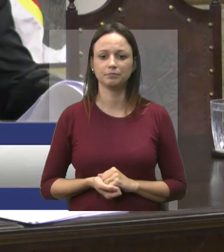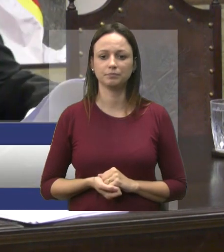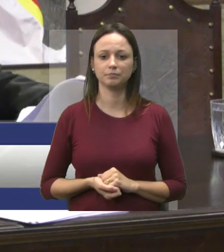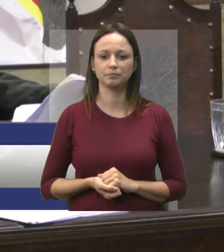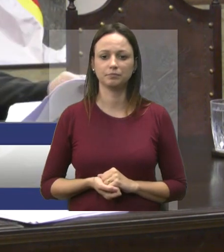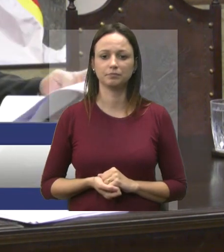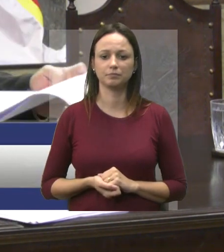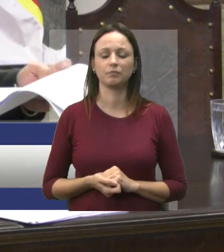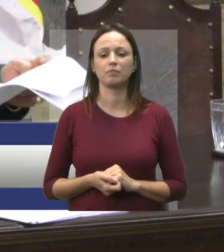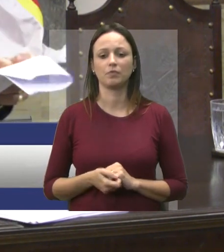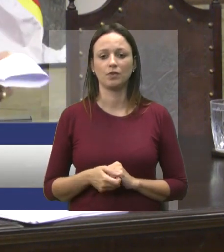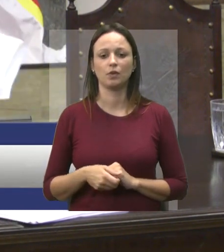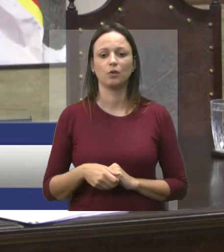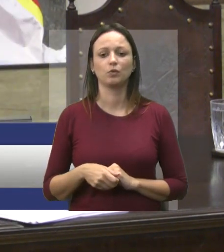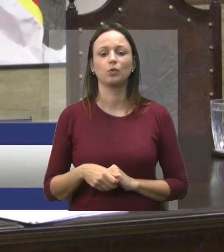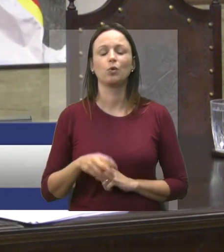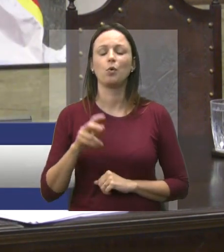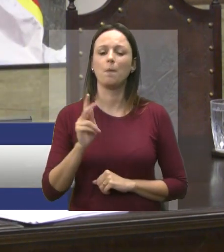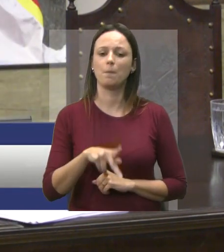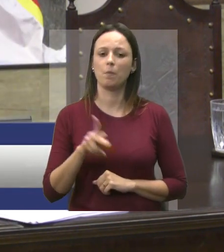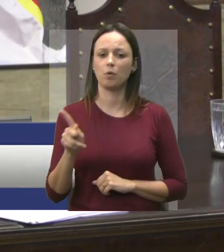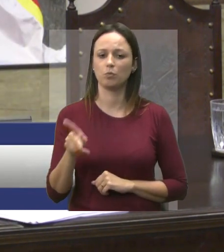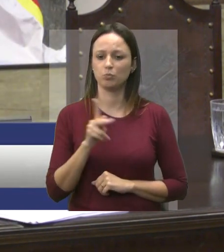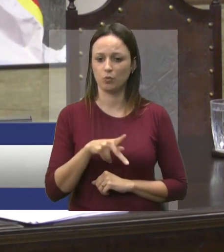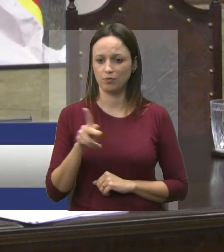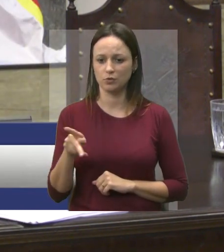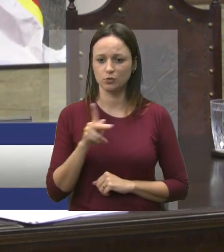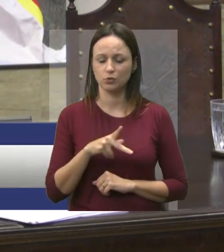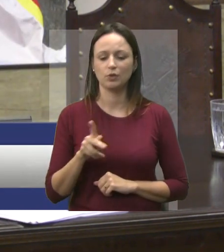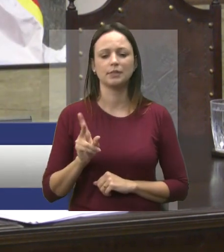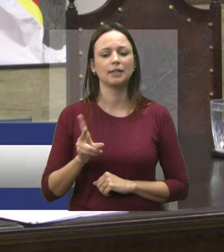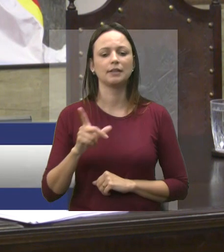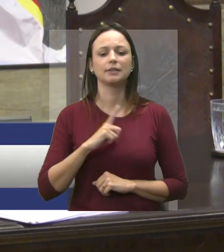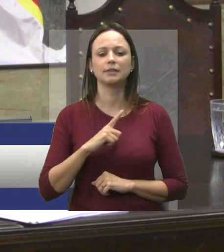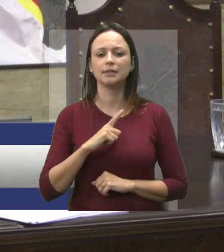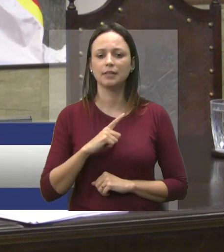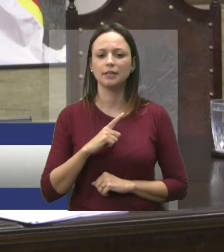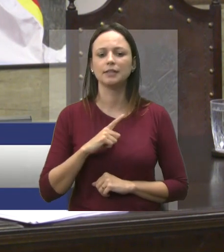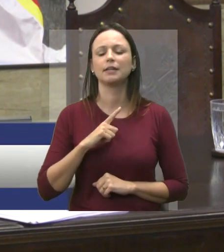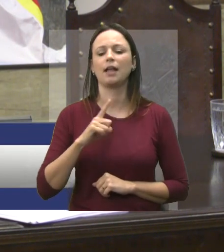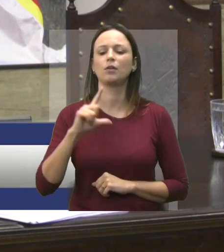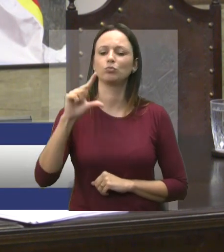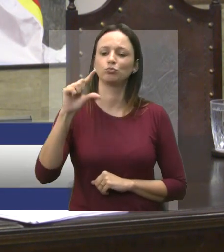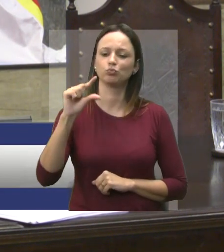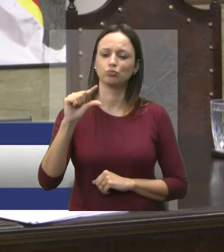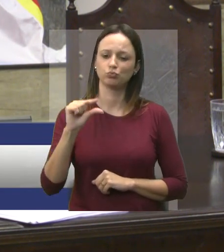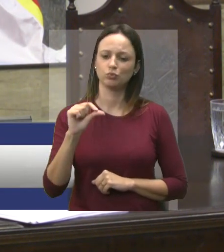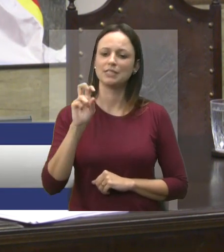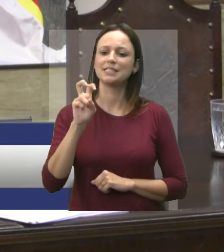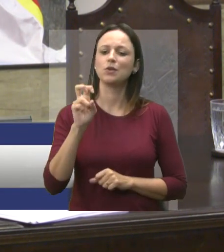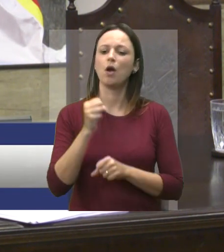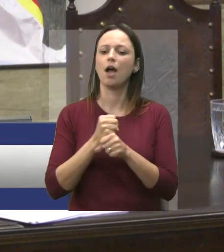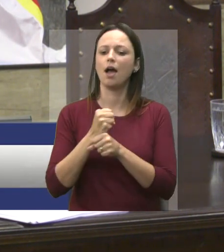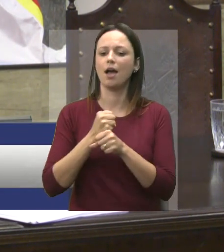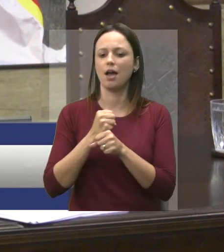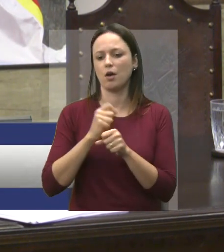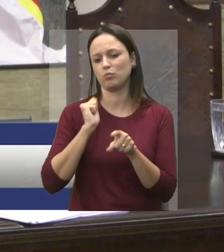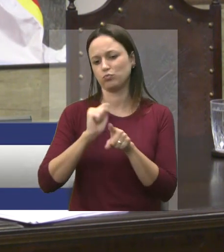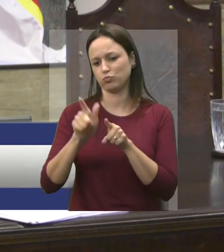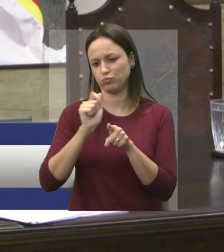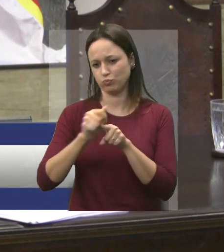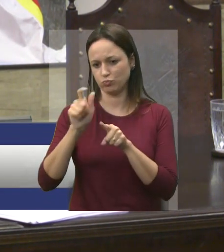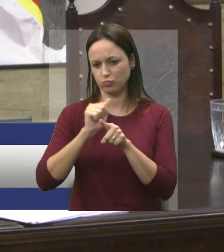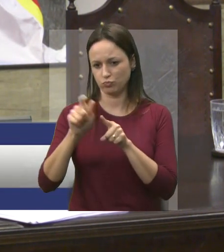Os professores sempre têm reduzido em 5 anos o tempo de contribuição